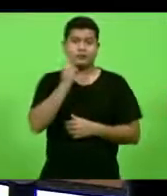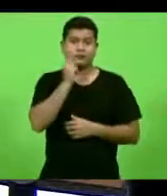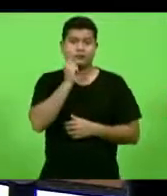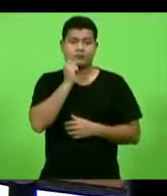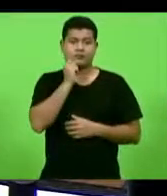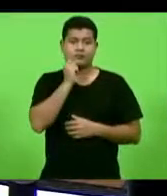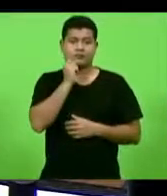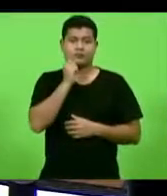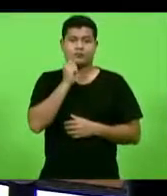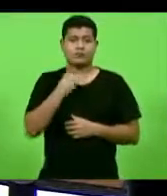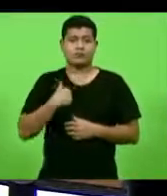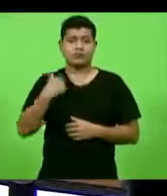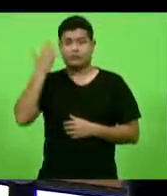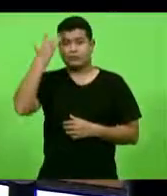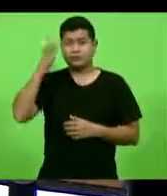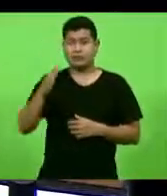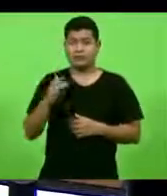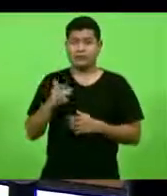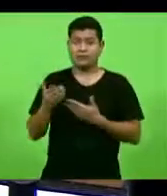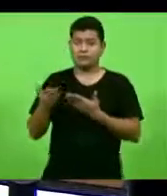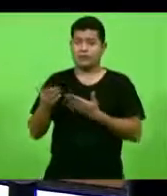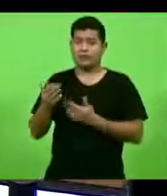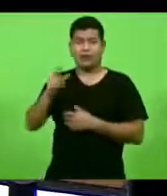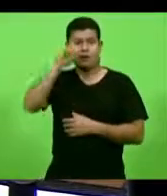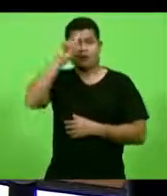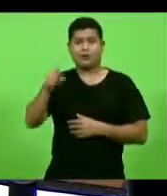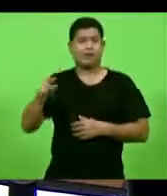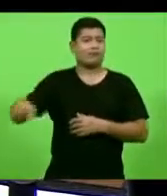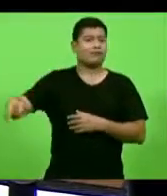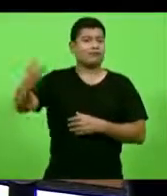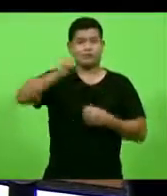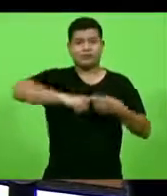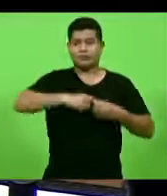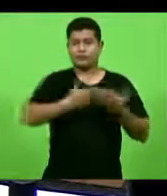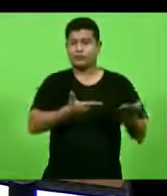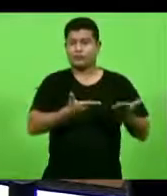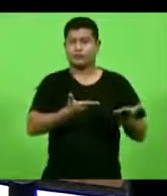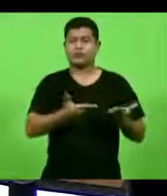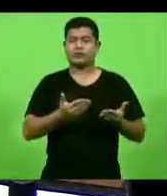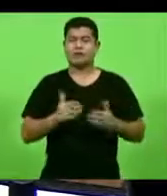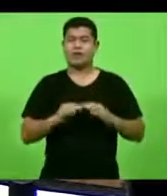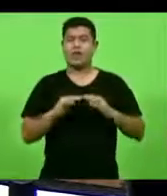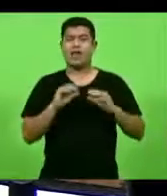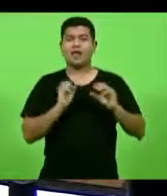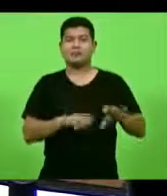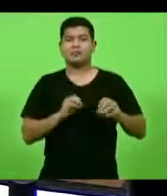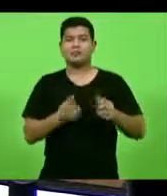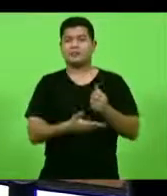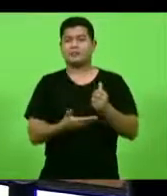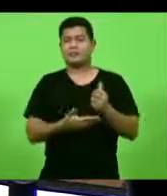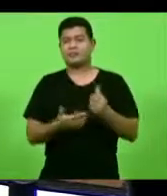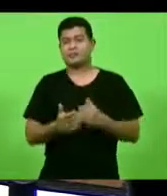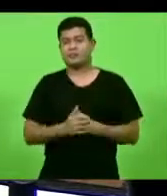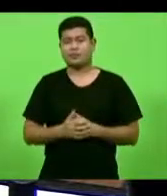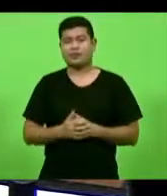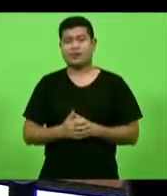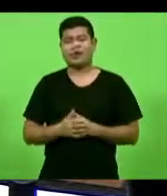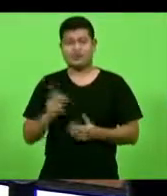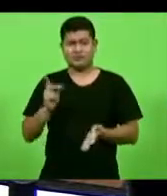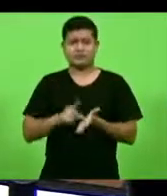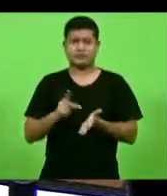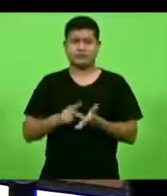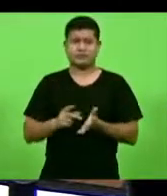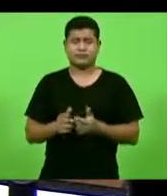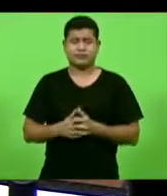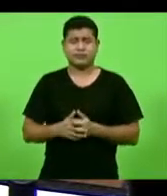você não sabe o que fazer, a vontade é mandar de volta lá para a educação básica. Isso é verdade. Mas eu só quero fazer uma